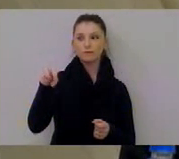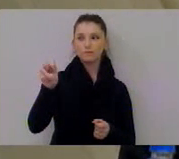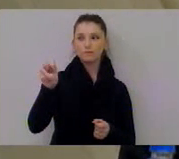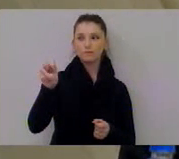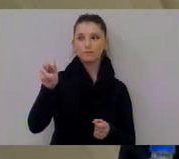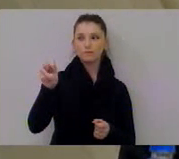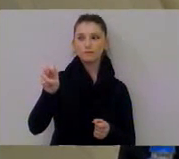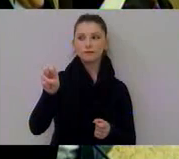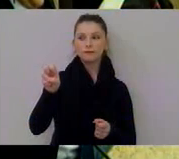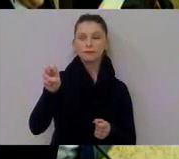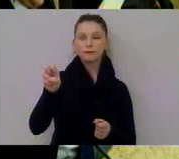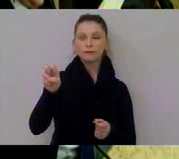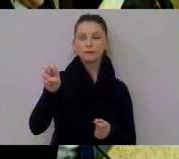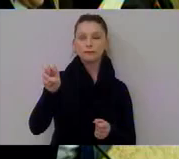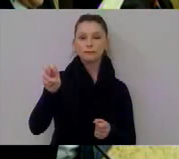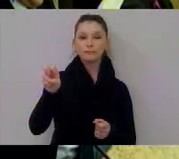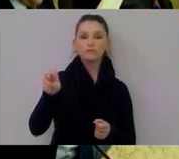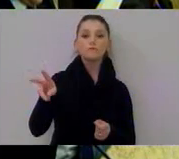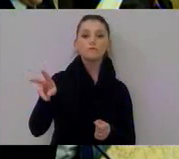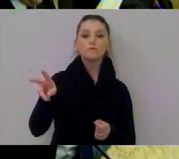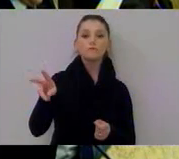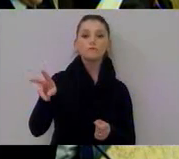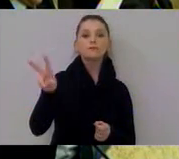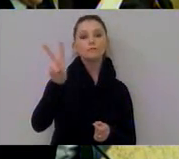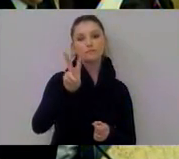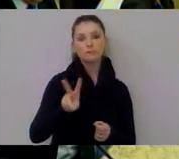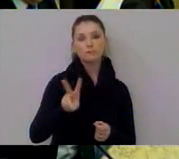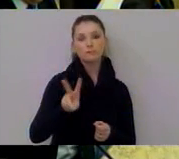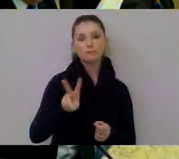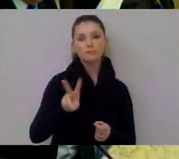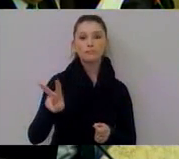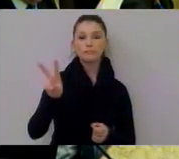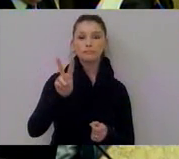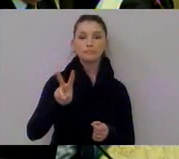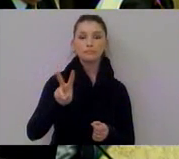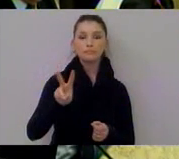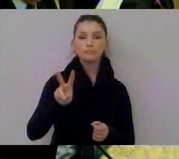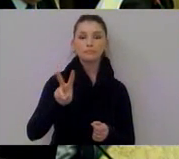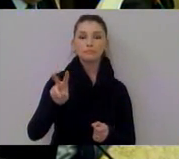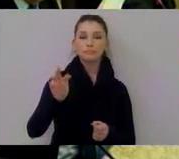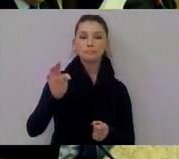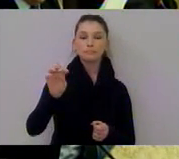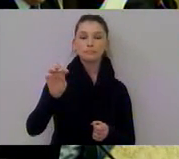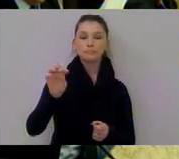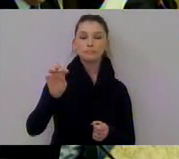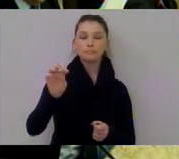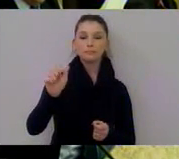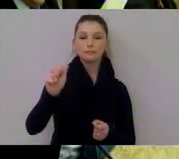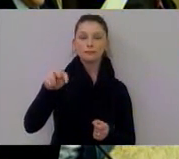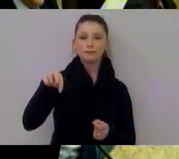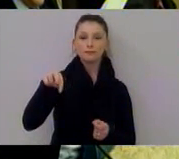300 e 301/2015, de autoria do vereador Antônio Manuel.